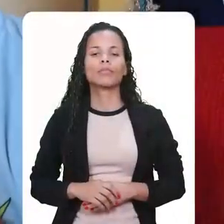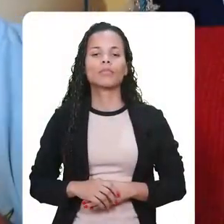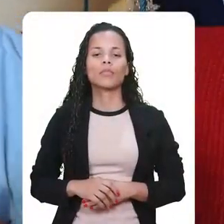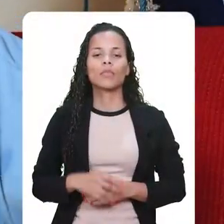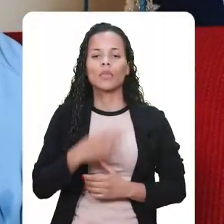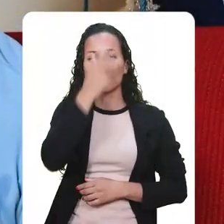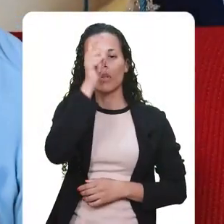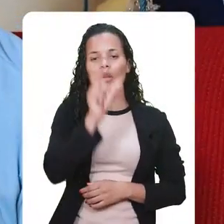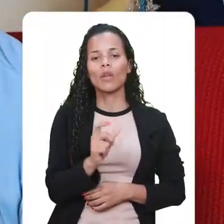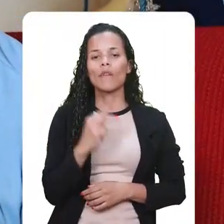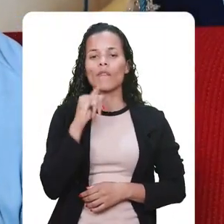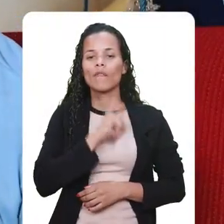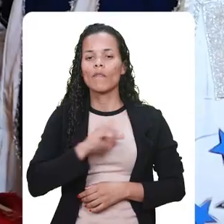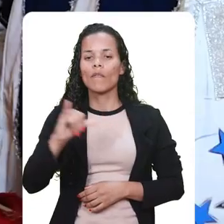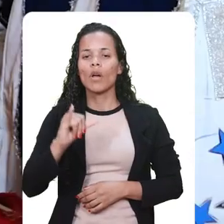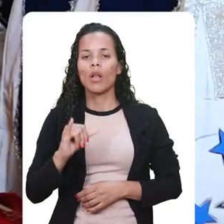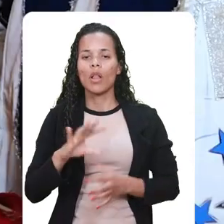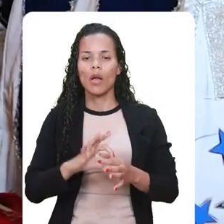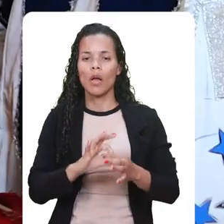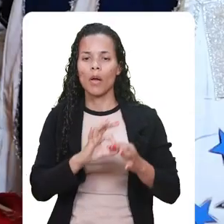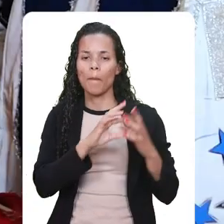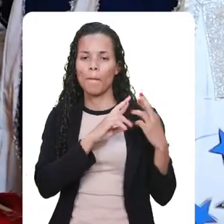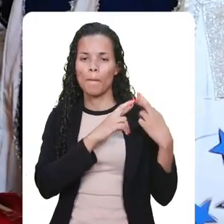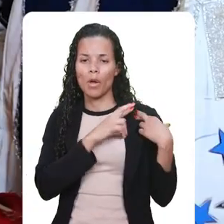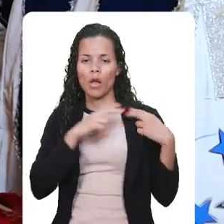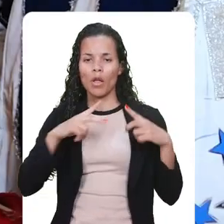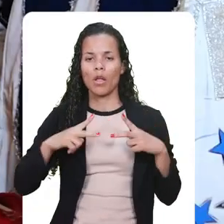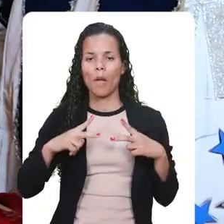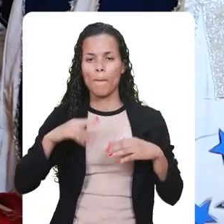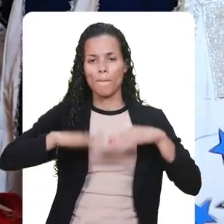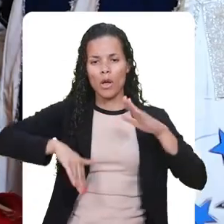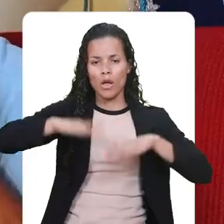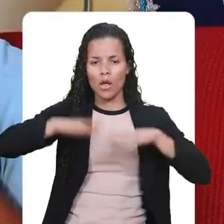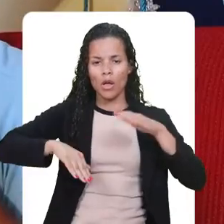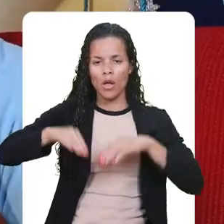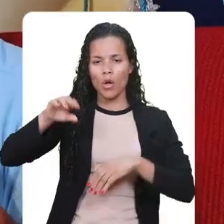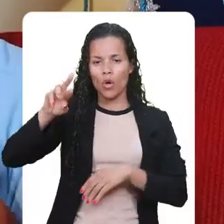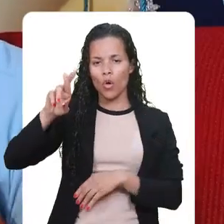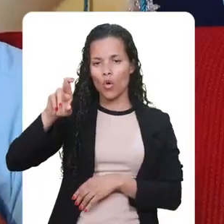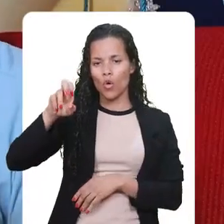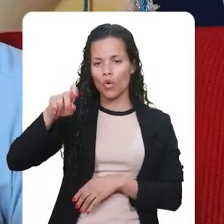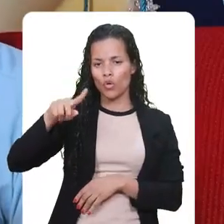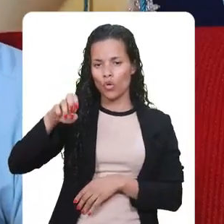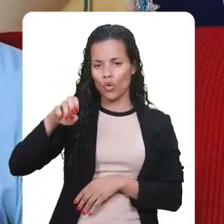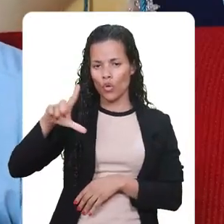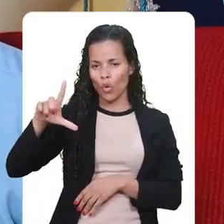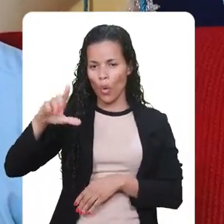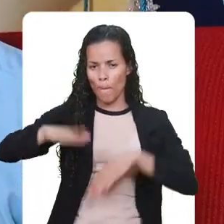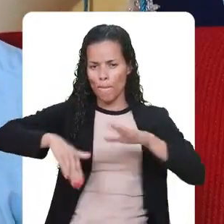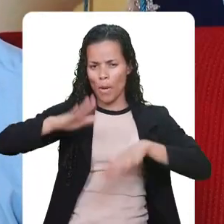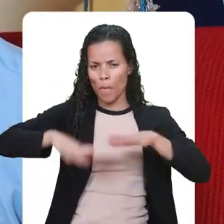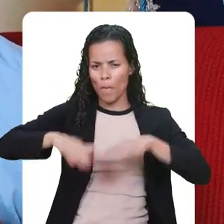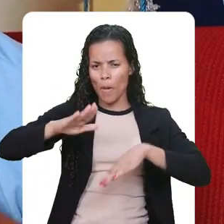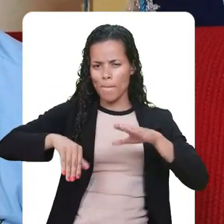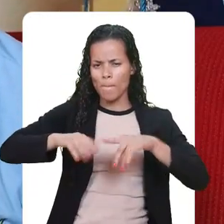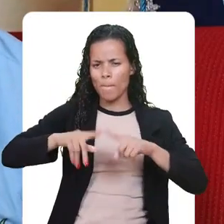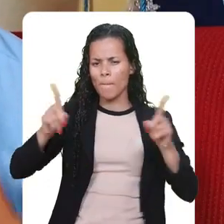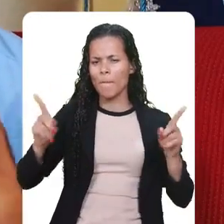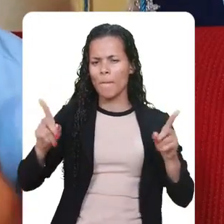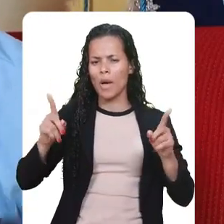Eu vou falar particularmente da batucada do boi rouxinol. A batucada do boi rouxinol é uma batucada